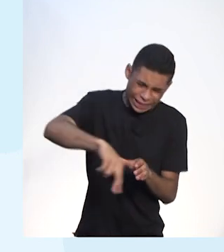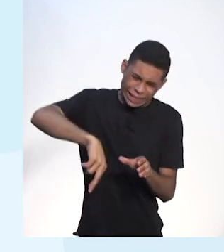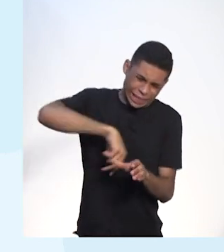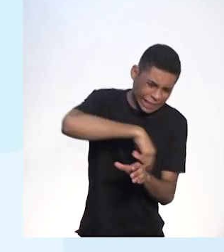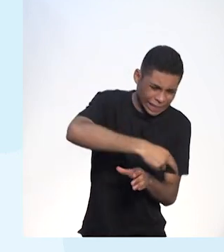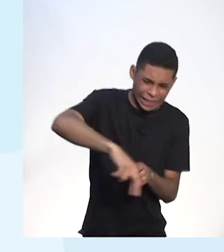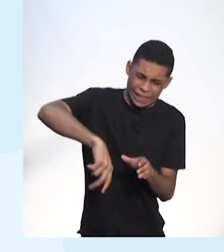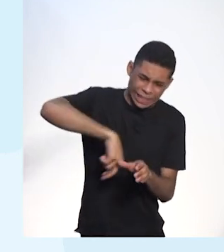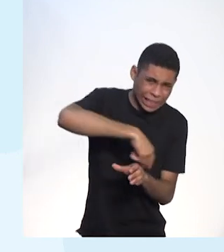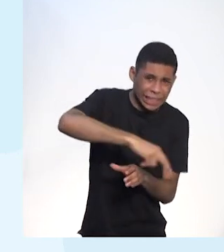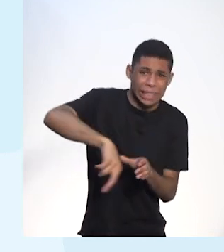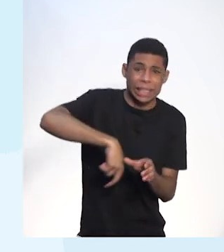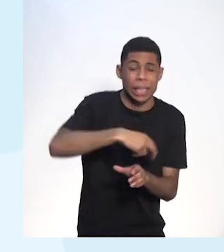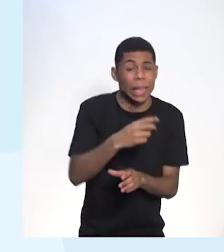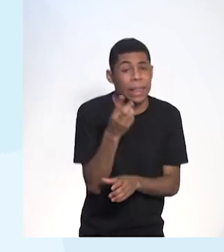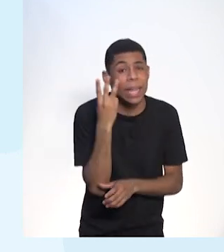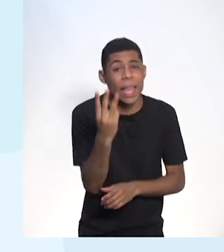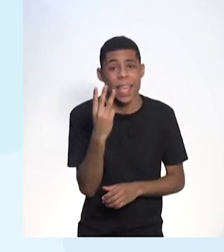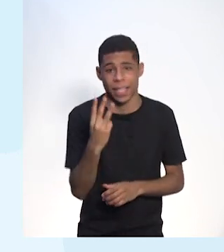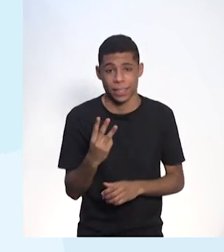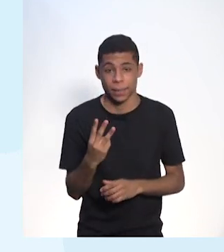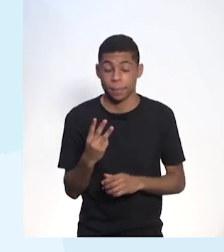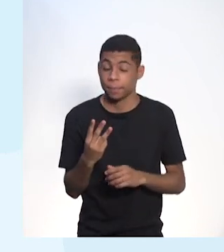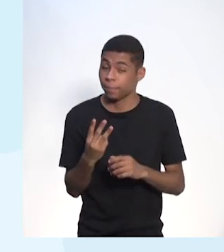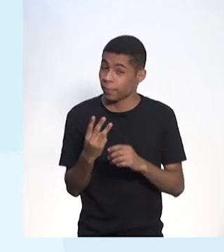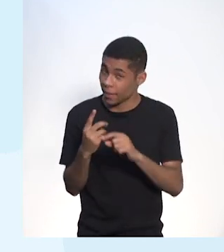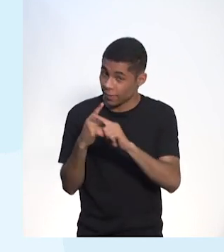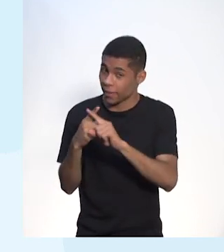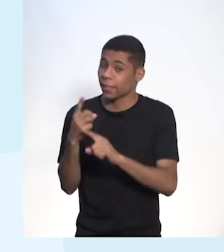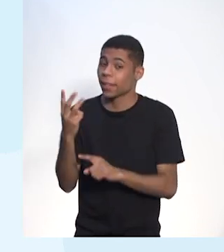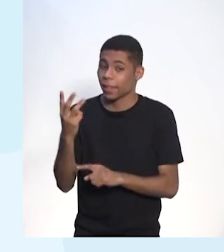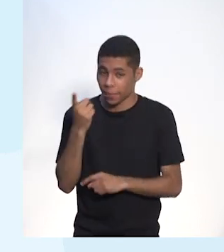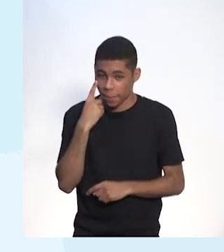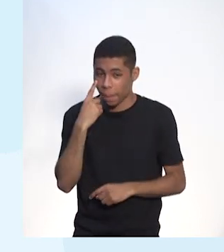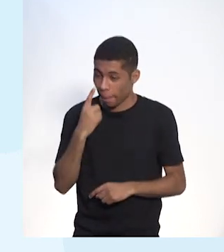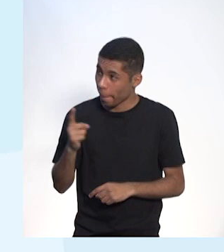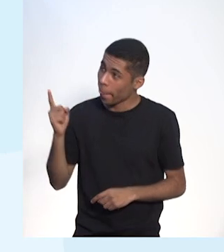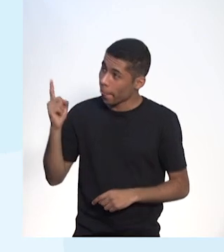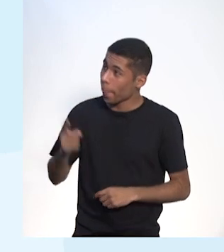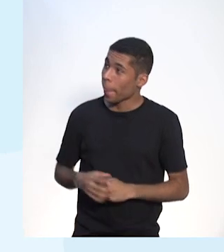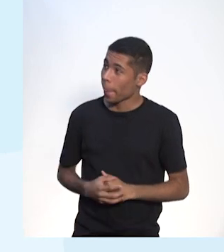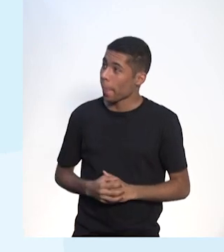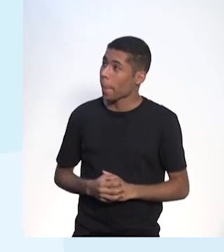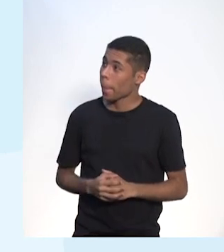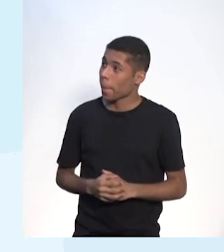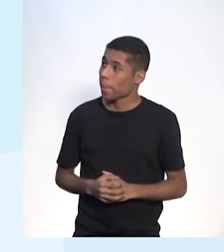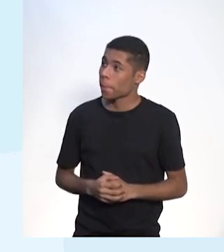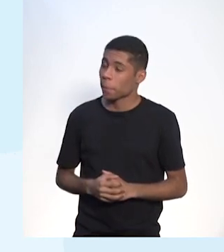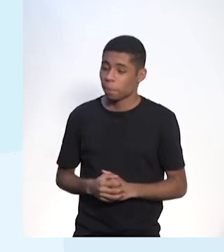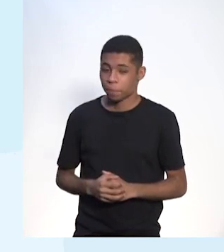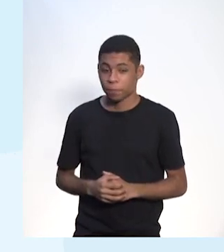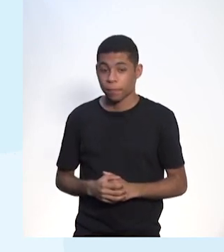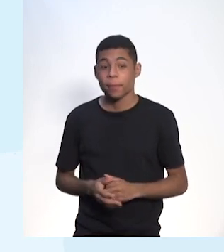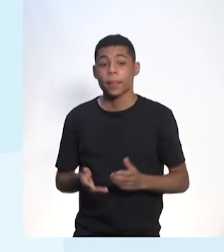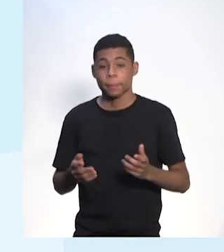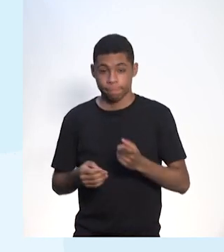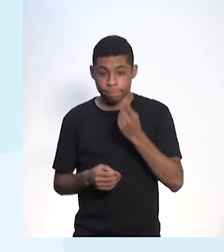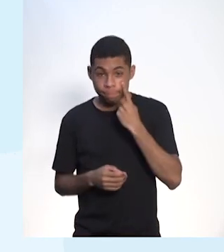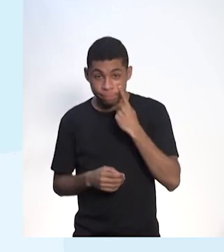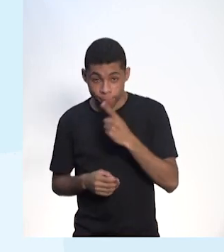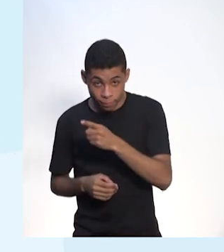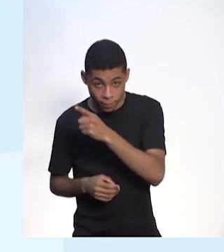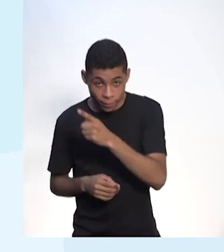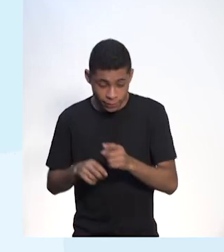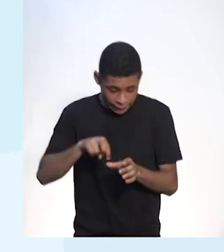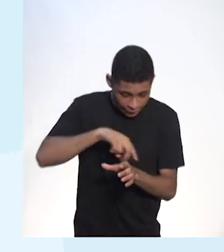multiplicar por 3, né, Alessandra? Isso. E aí, ó, nós temos aí, ó, o comprimento da pista, né? E aí, o que nós temos? Como ele deu